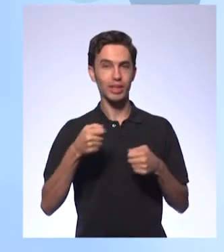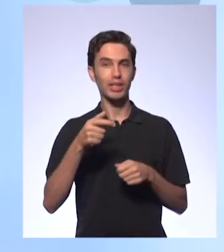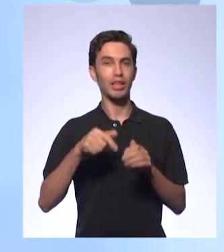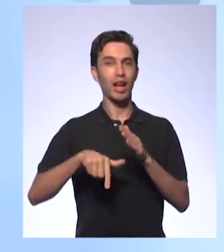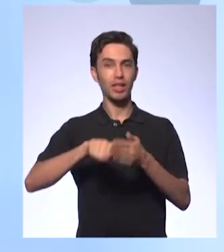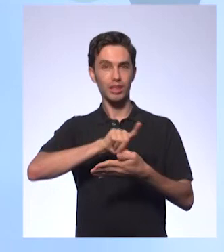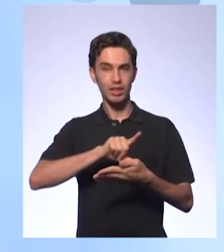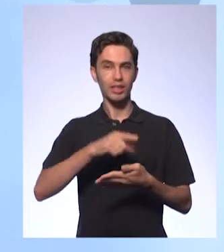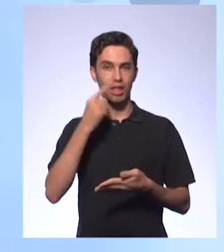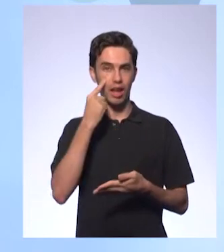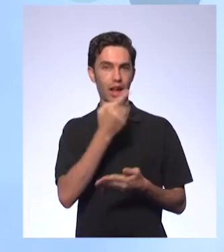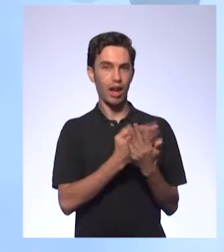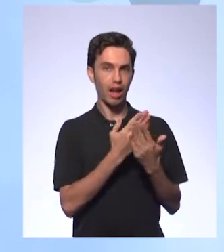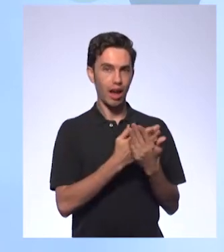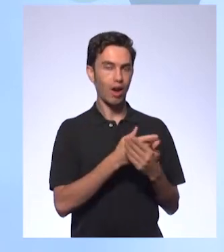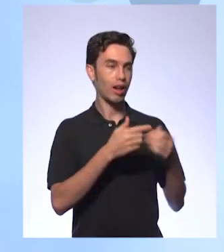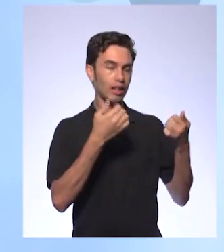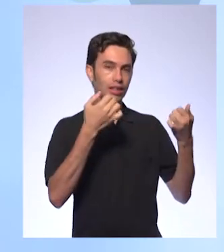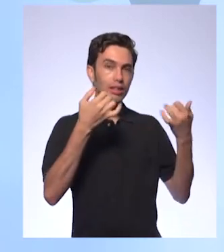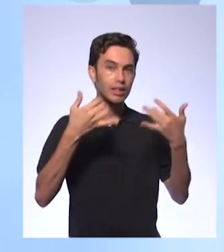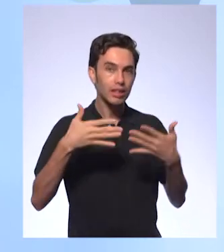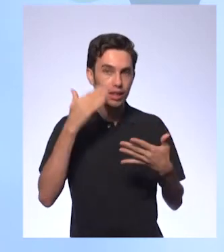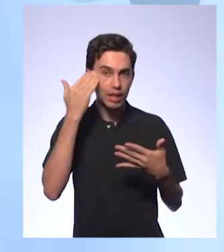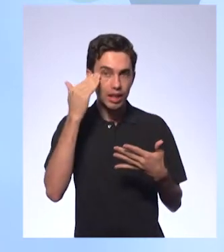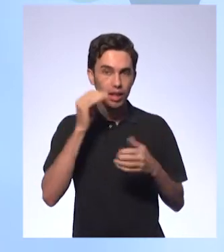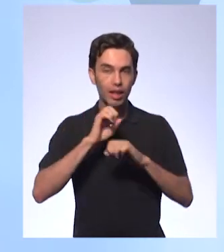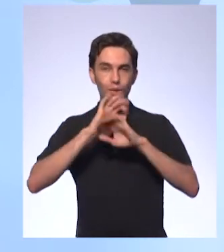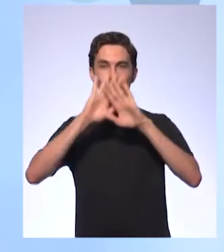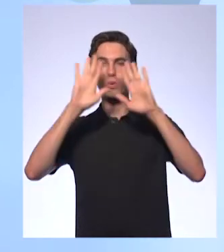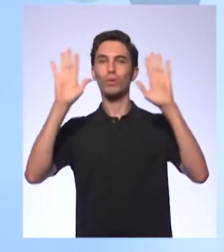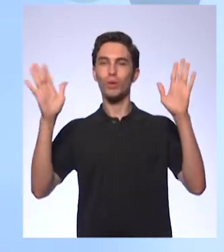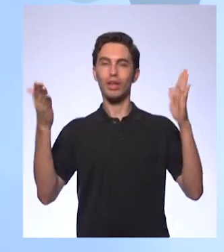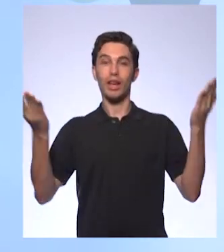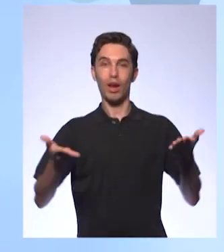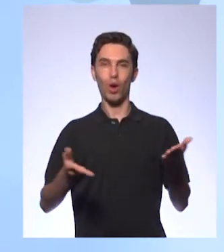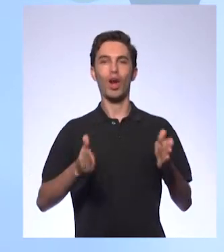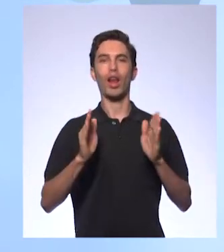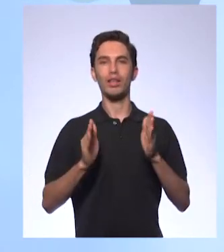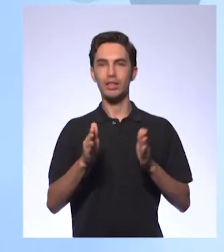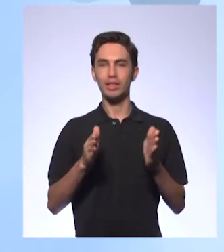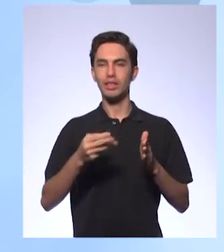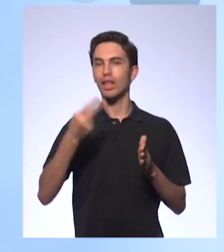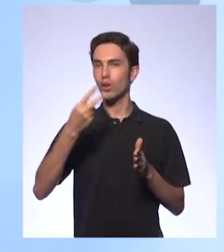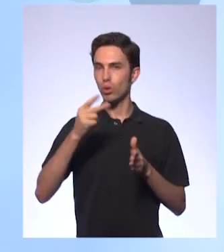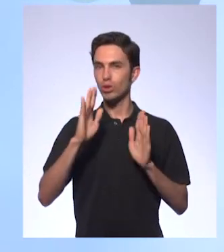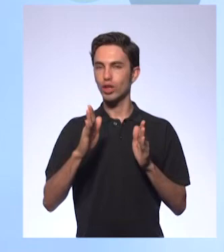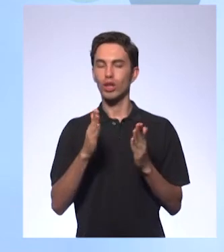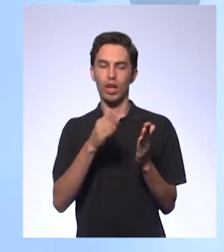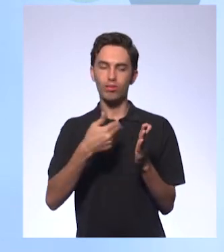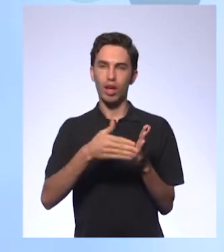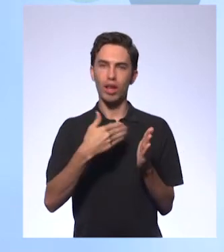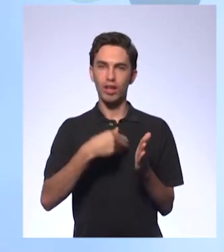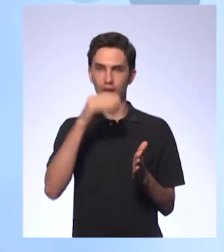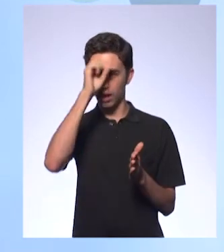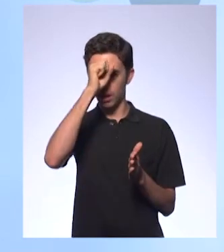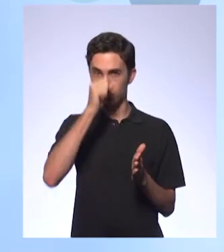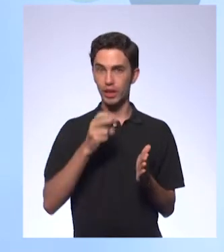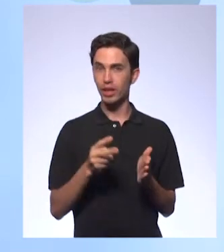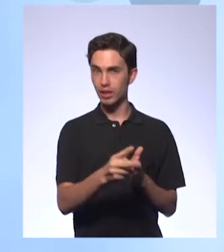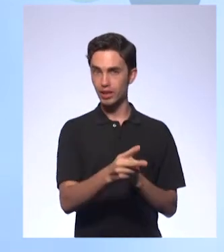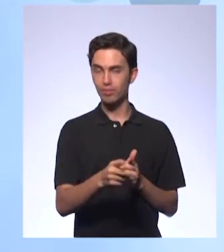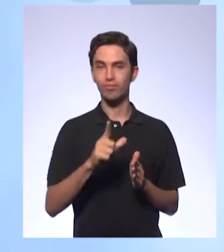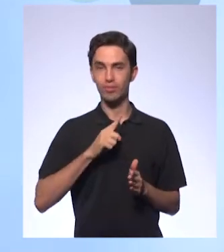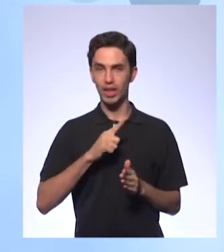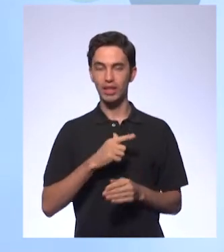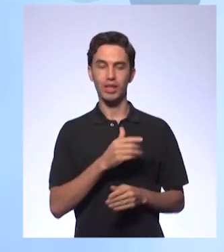aula anterior para conseguir sintonizar, porque agora é a segunda aula do caderno Aprender Sempre. Nós estamos em uma sequência